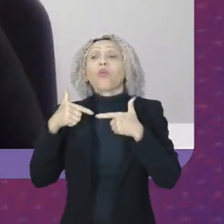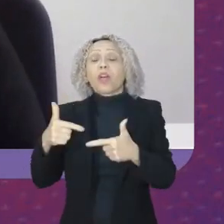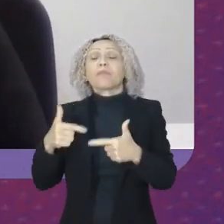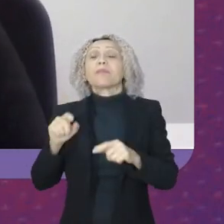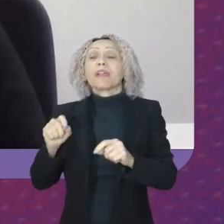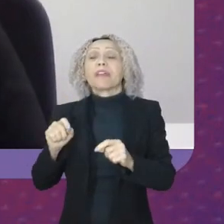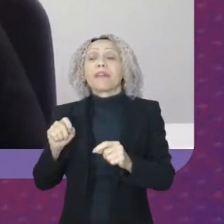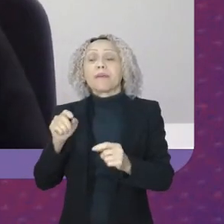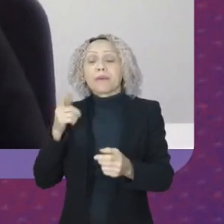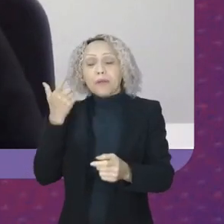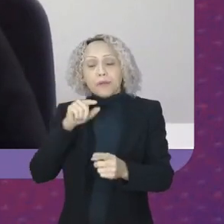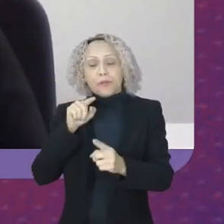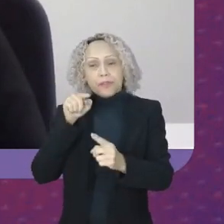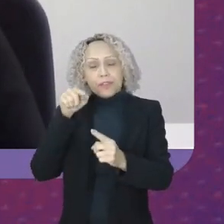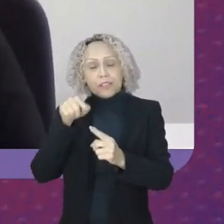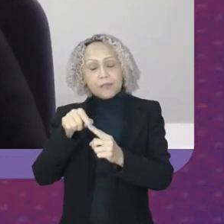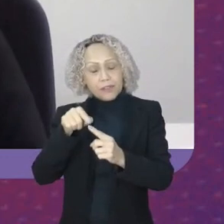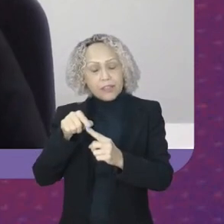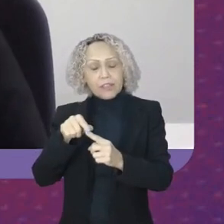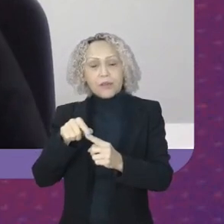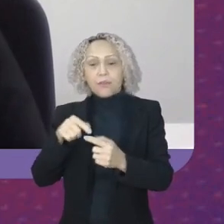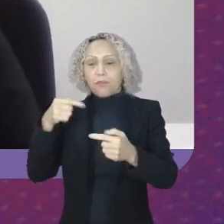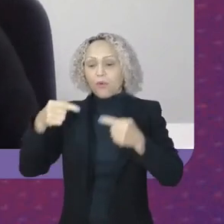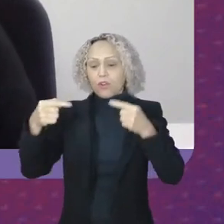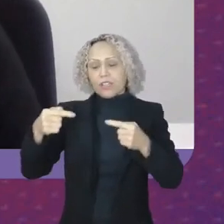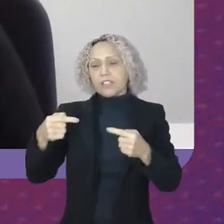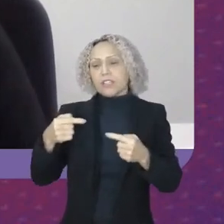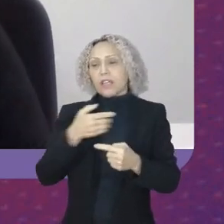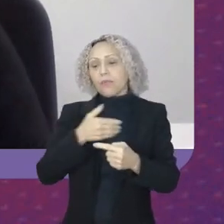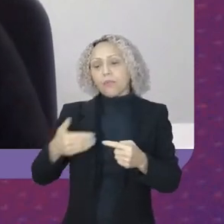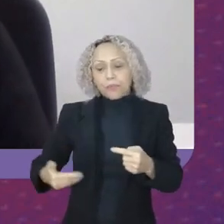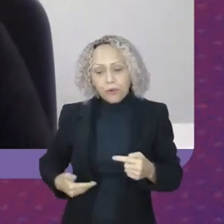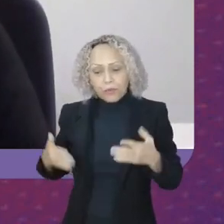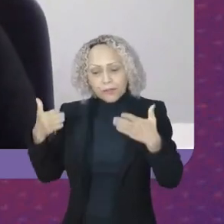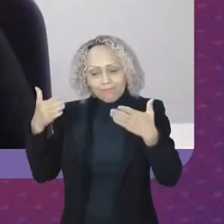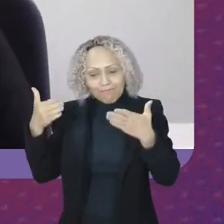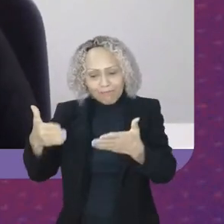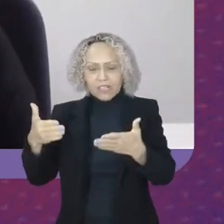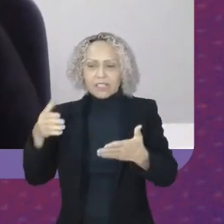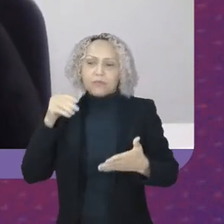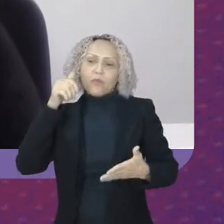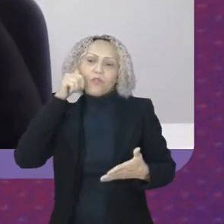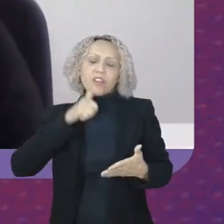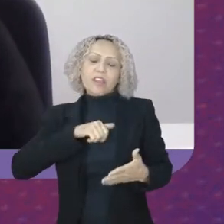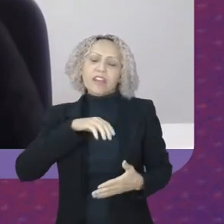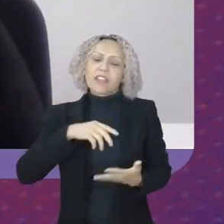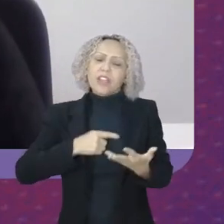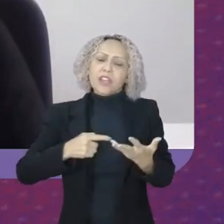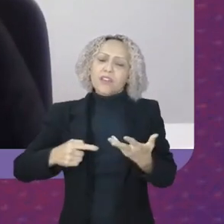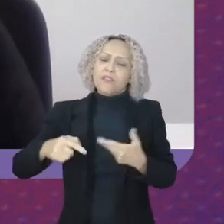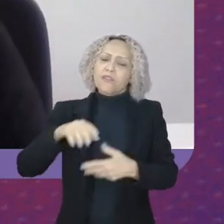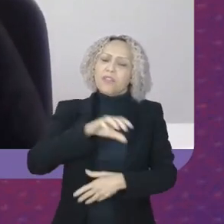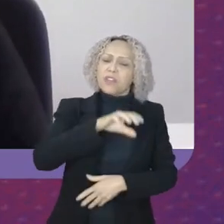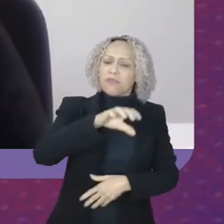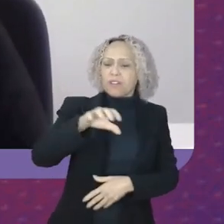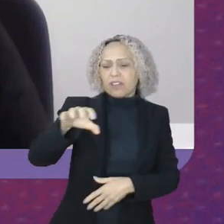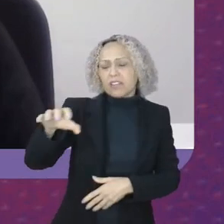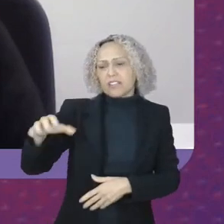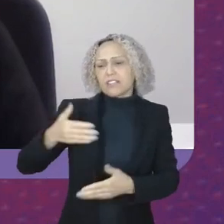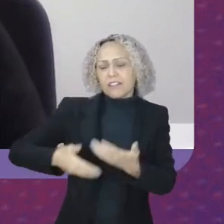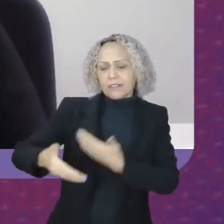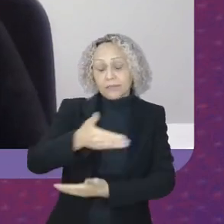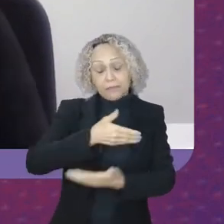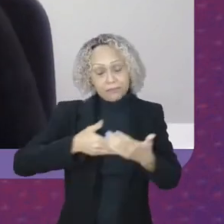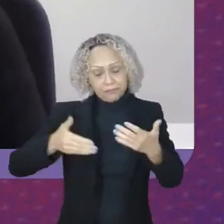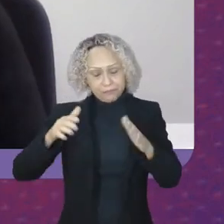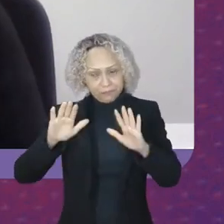eu convido-as para mandar um recadinho, para poder fazer uma